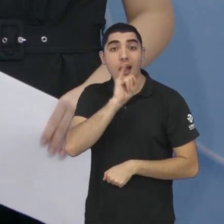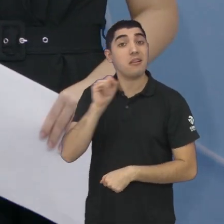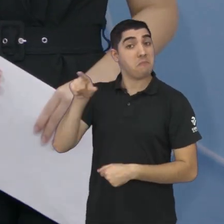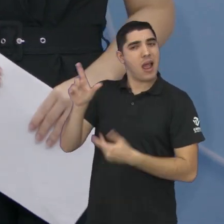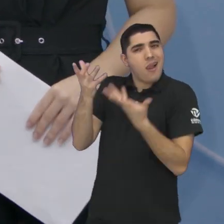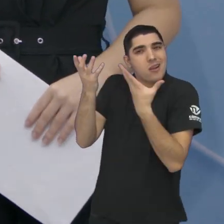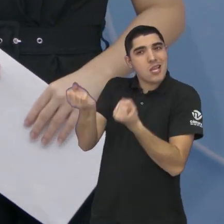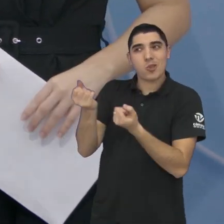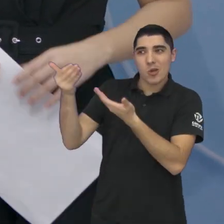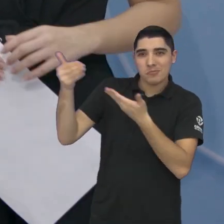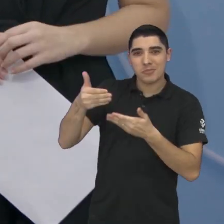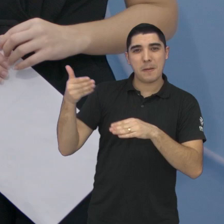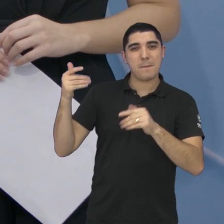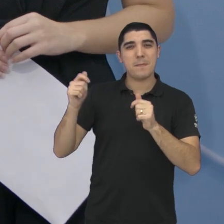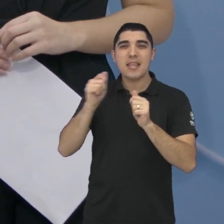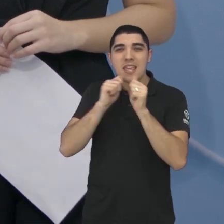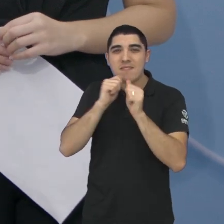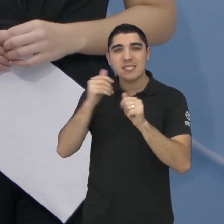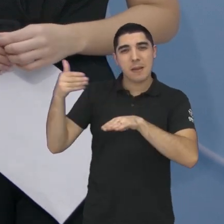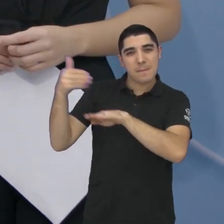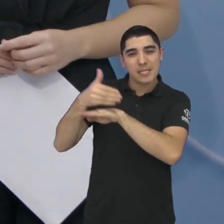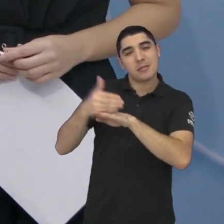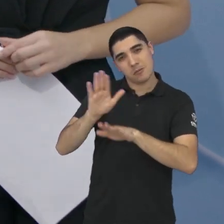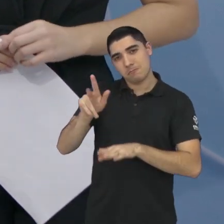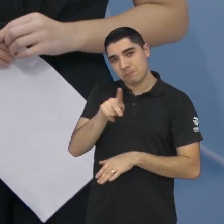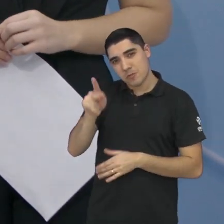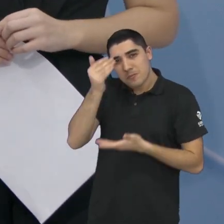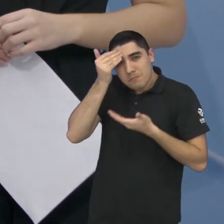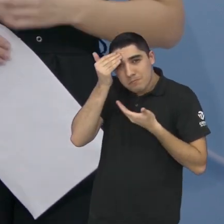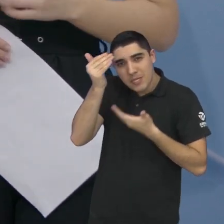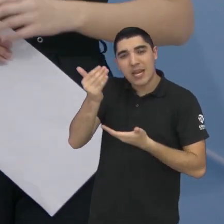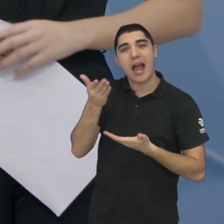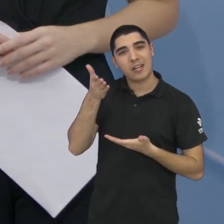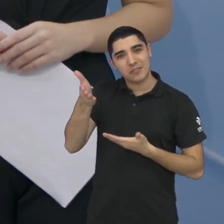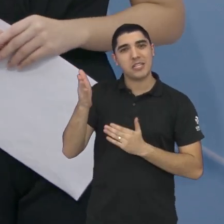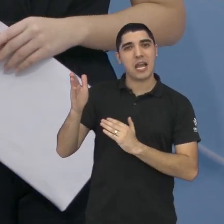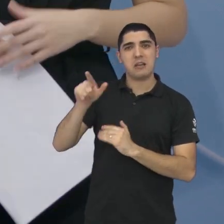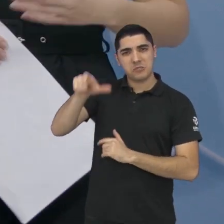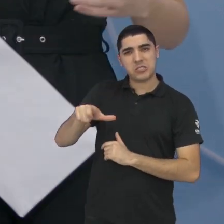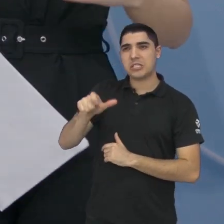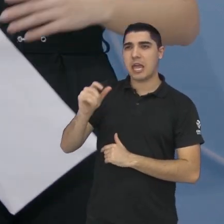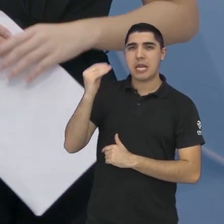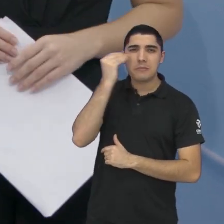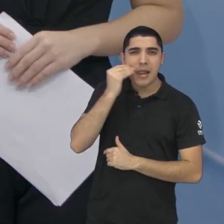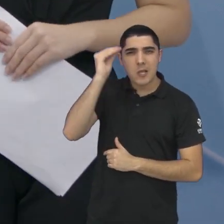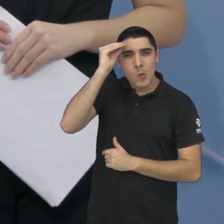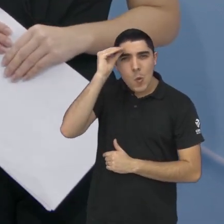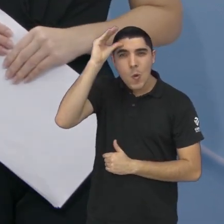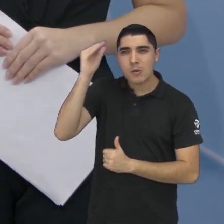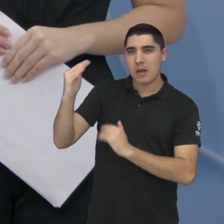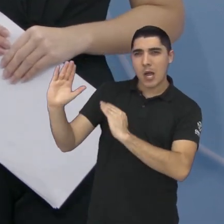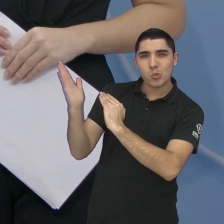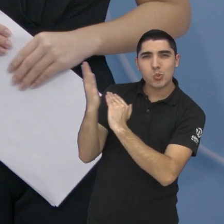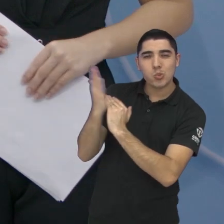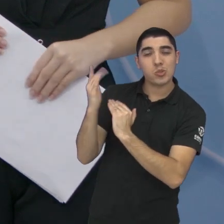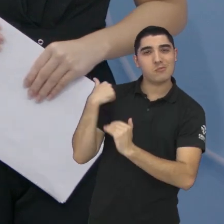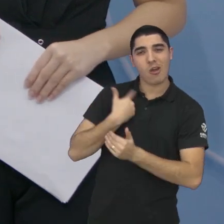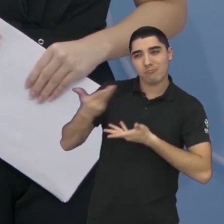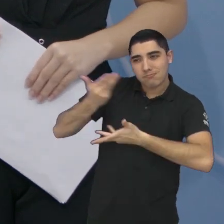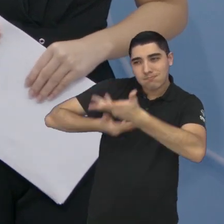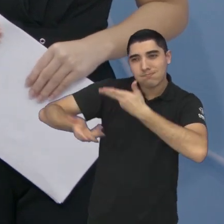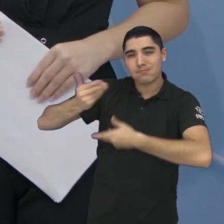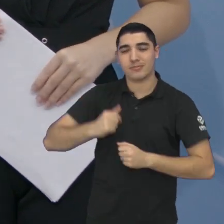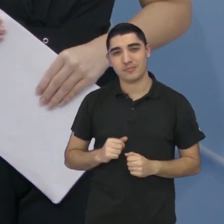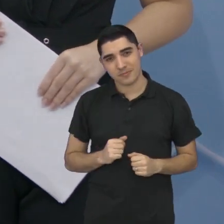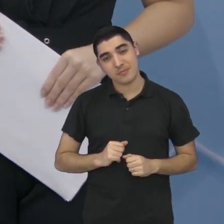mas tirou um tempinho para conversar com a gente. Professor, muito obrigada, viu, por contribuir com o seu conhecimento aqui com a gente.